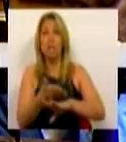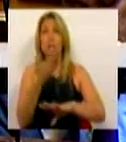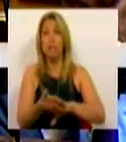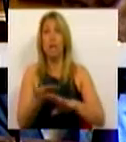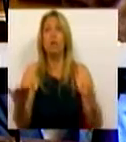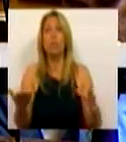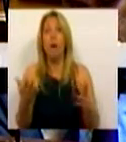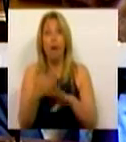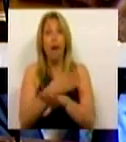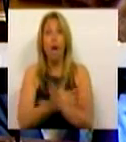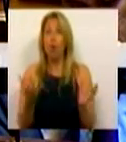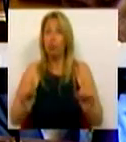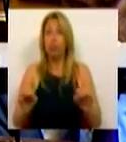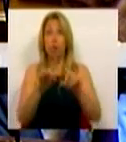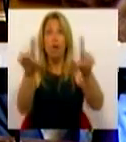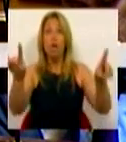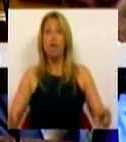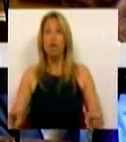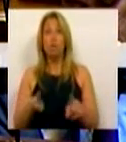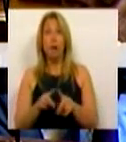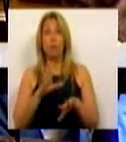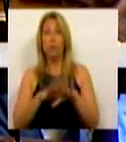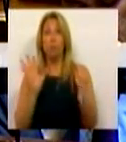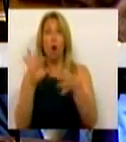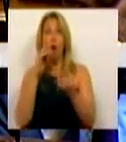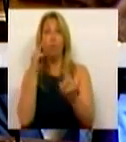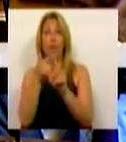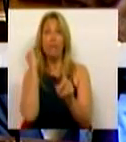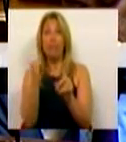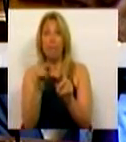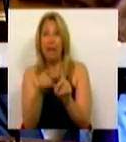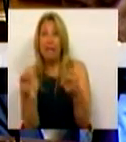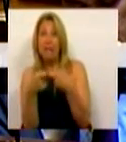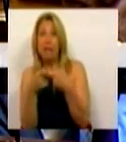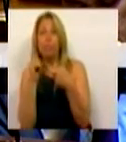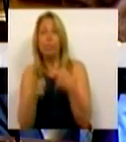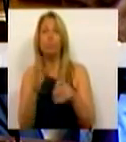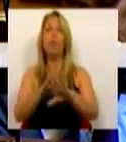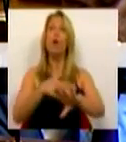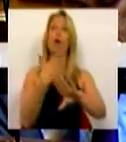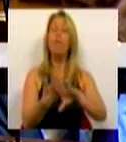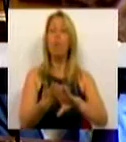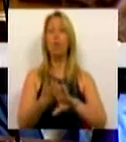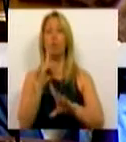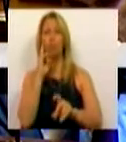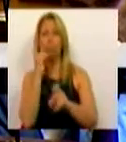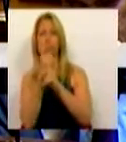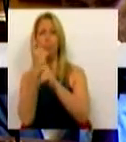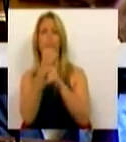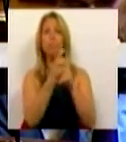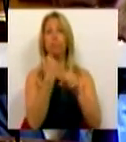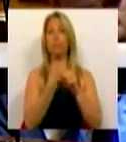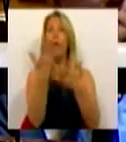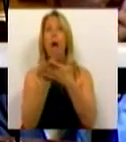espaço destinado a este tipo de criminalidade, com o reforço da territorialização das ações e, sobretudo, também